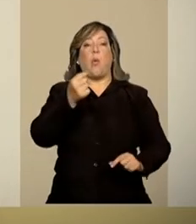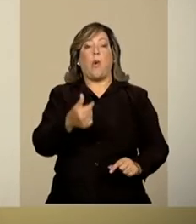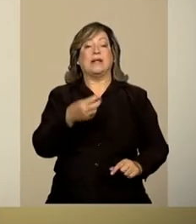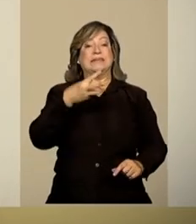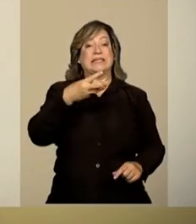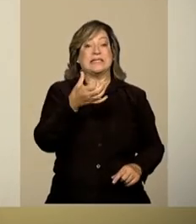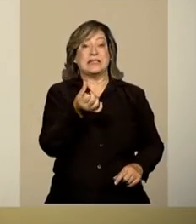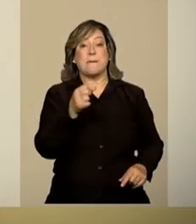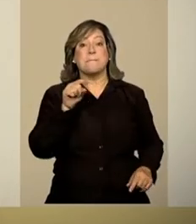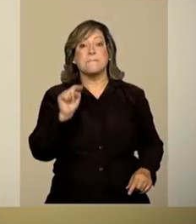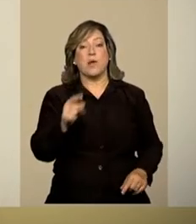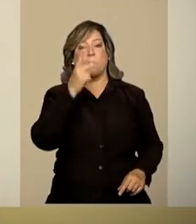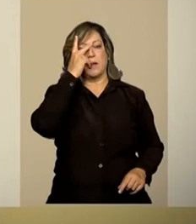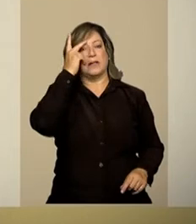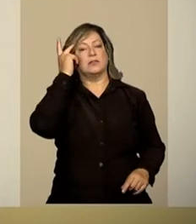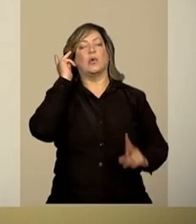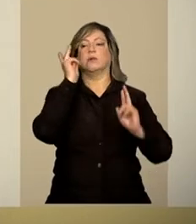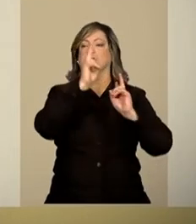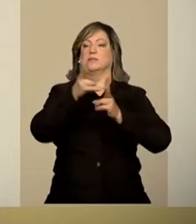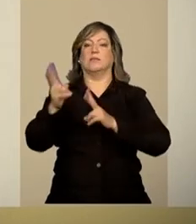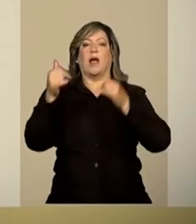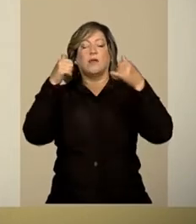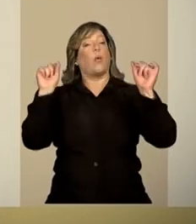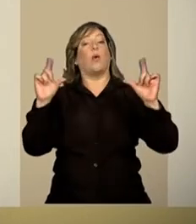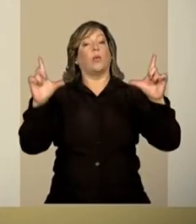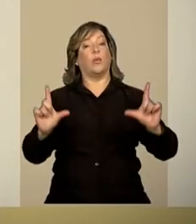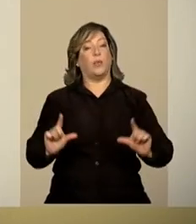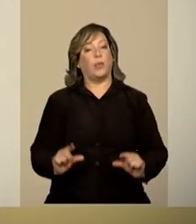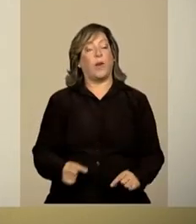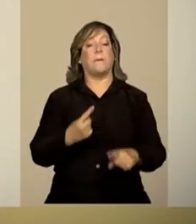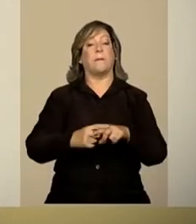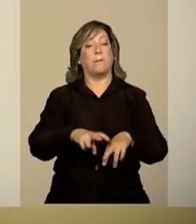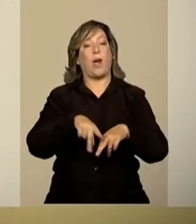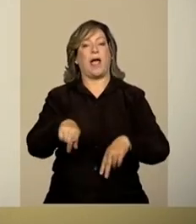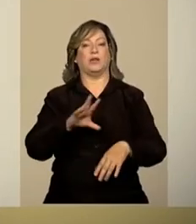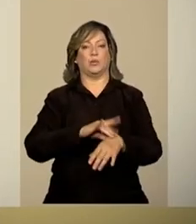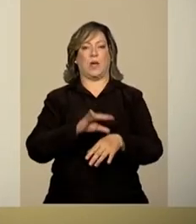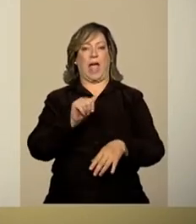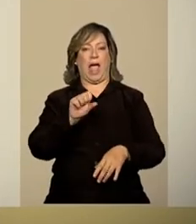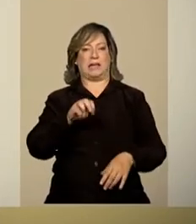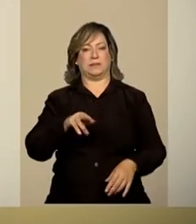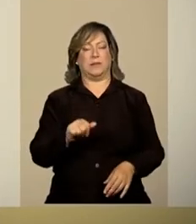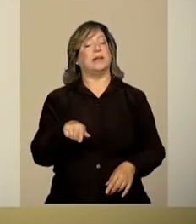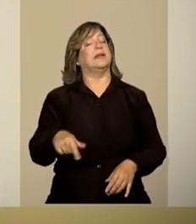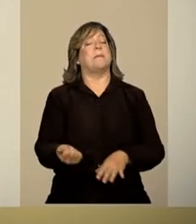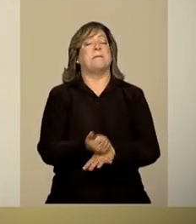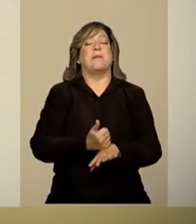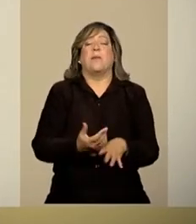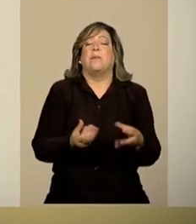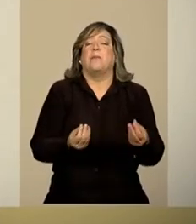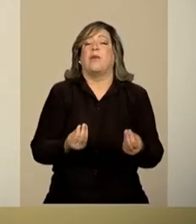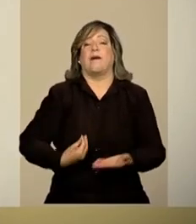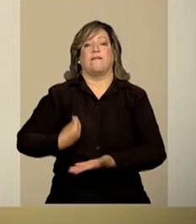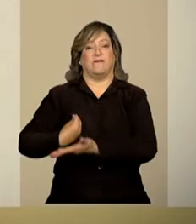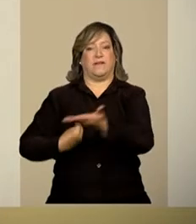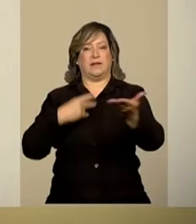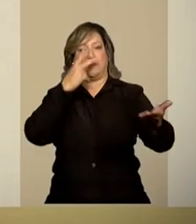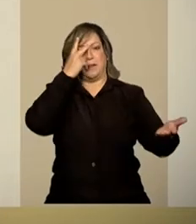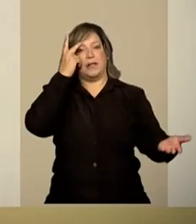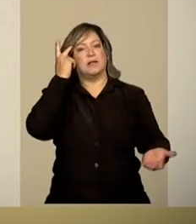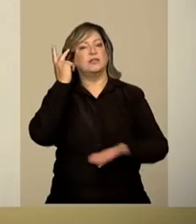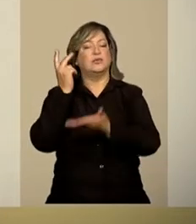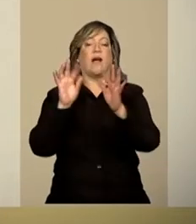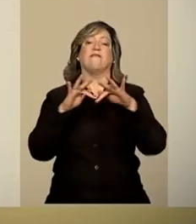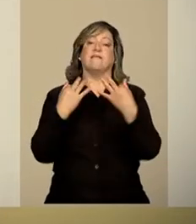36 mil o número de internações por conta dessa doença isso melhora muito a vida do